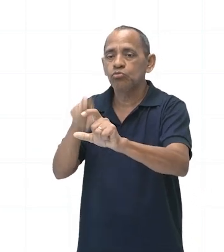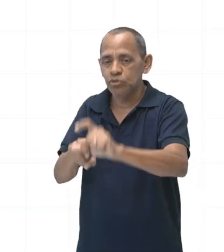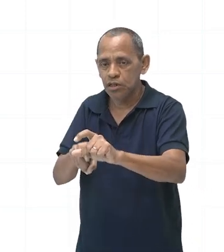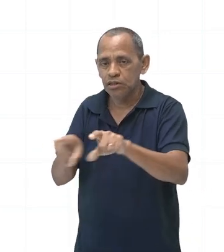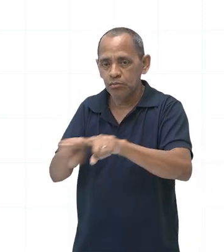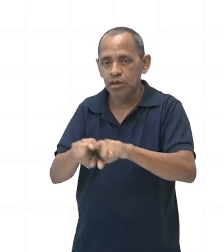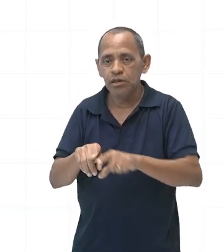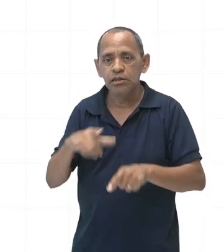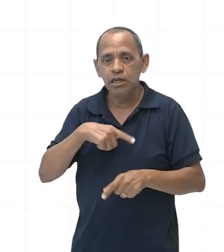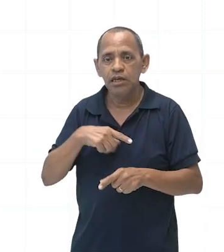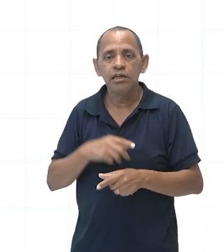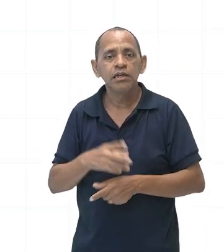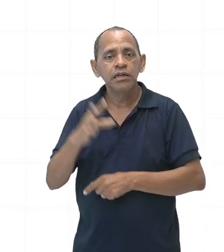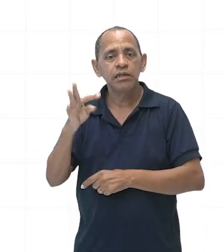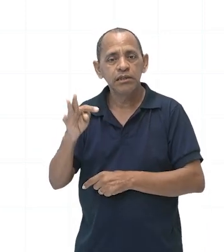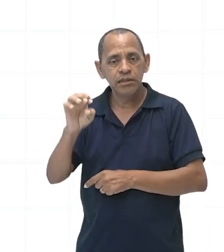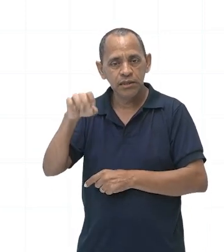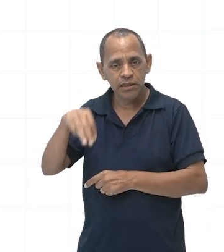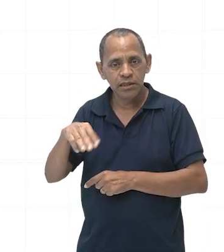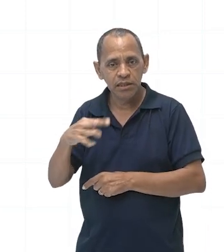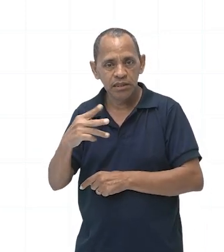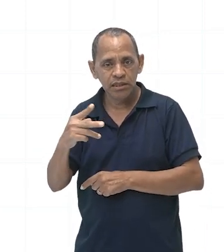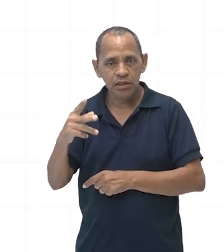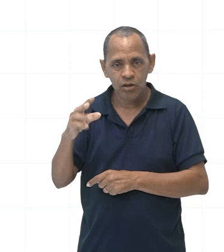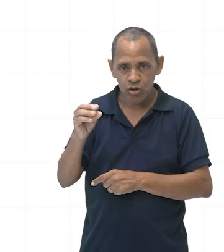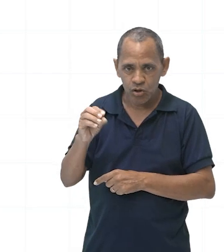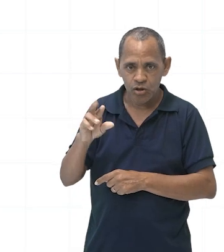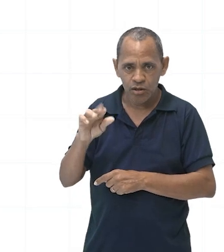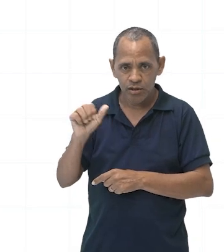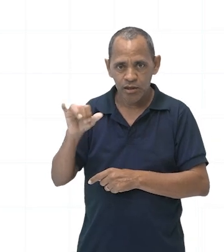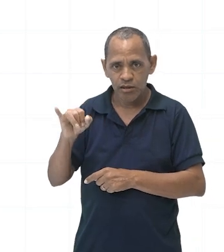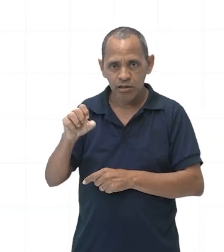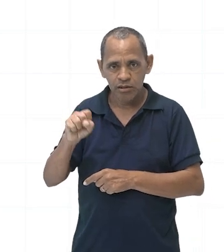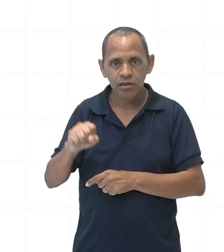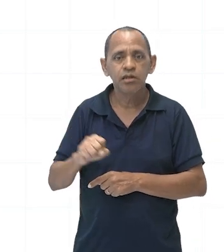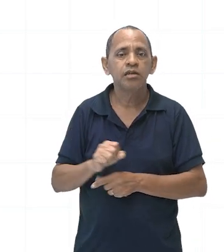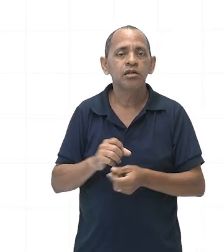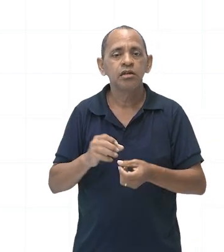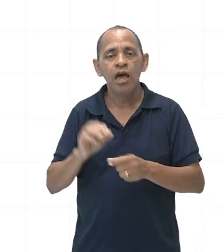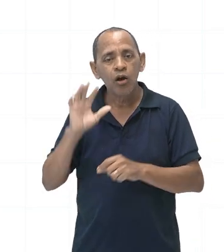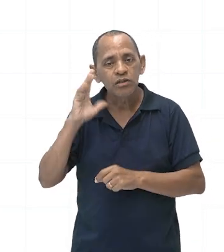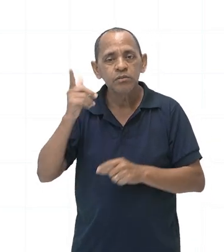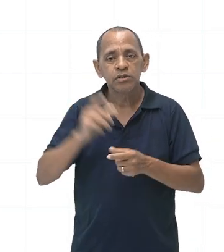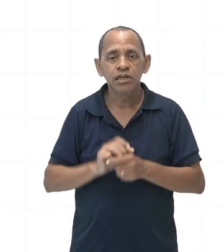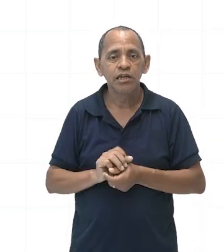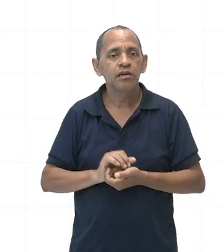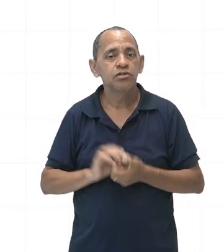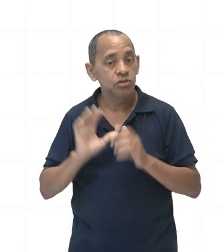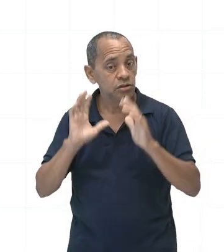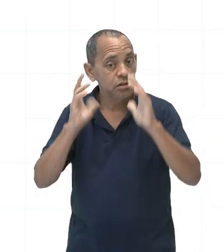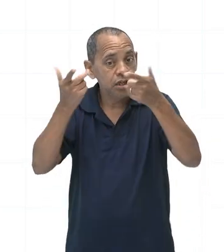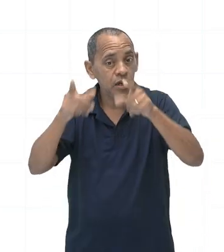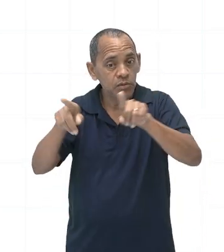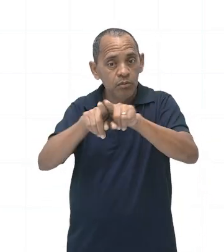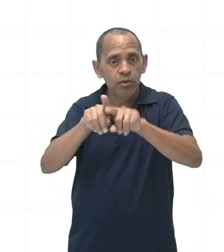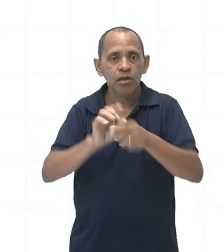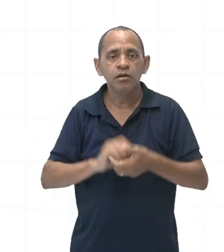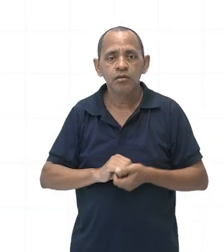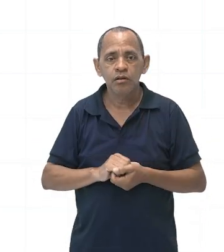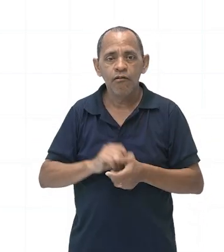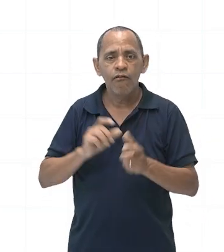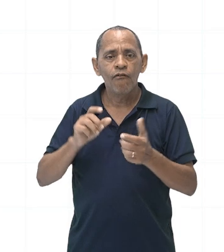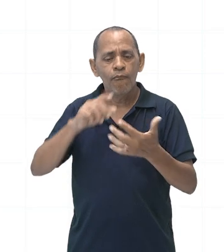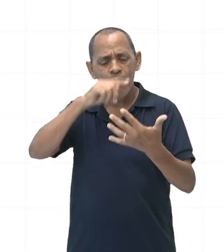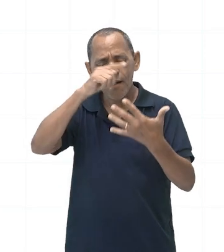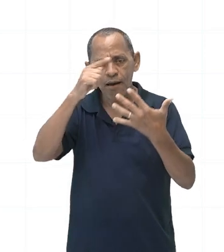temporais, que vão expressar, como o nome diz, circunstância de tempo, que pode ser regido pelas conjunções depois que, até que, desde